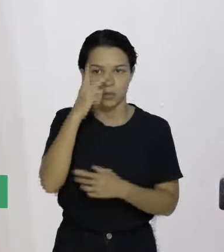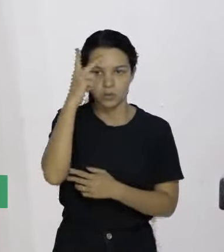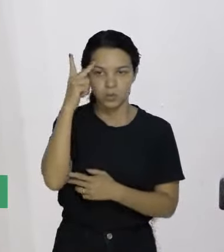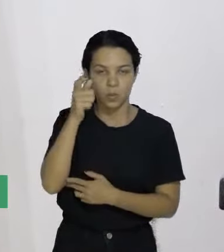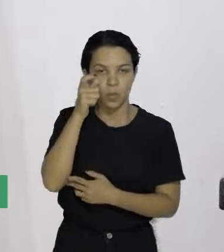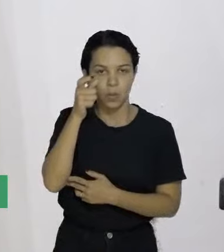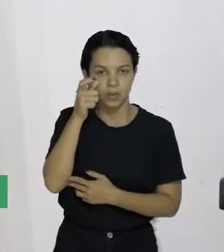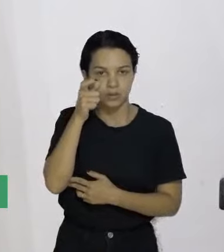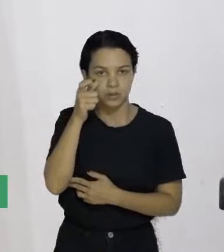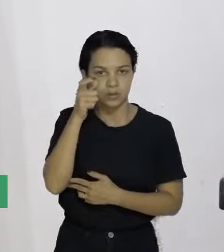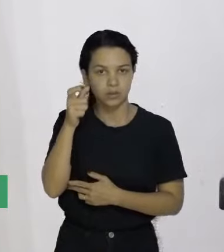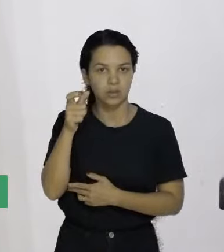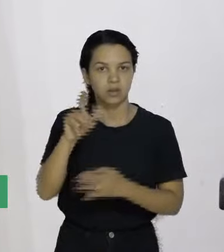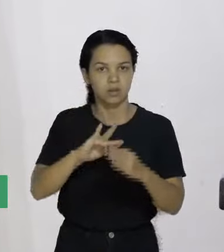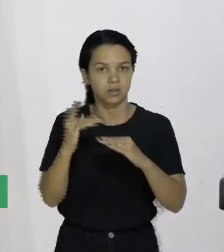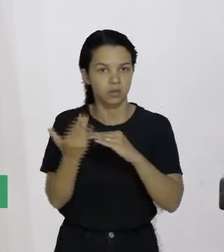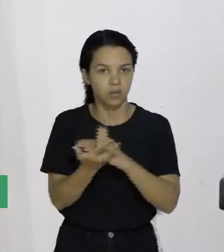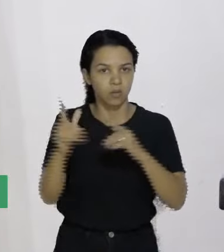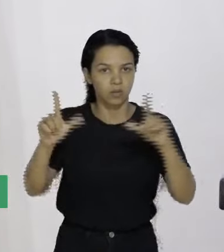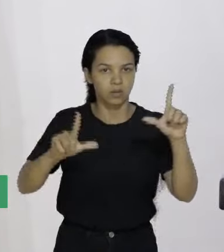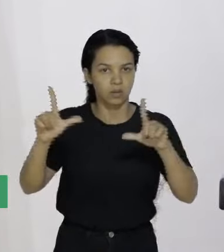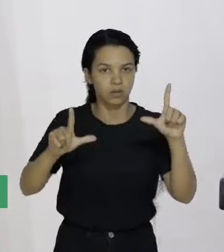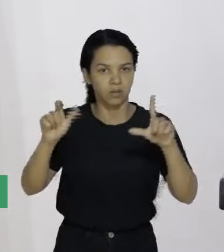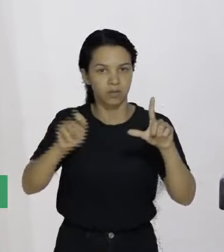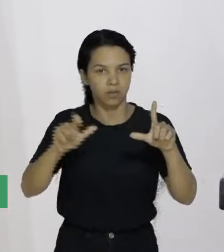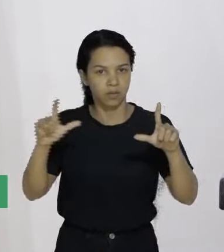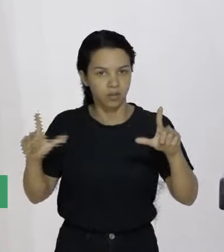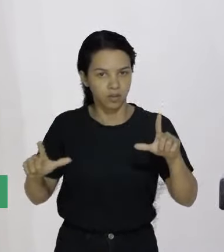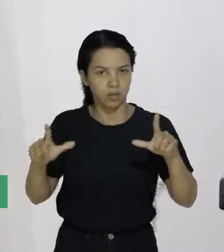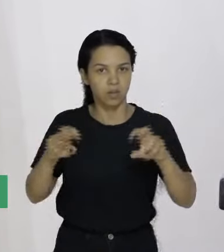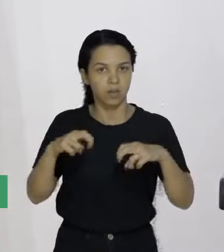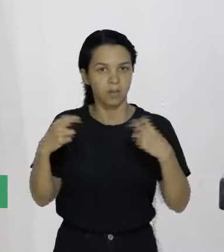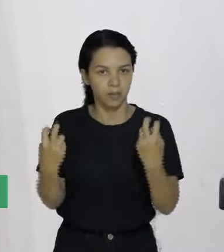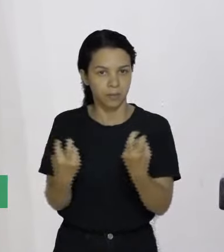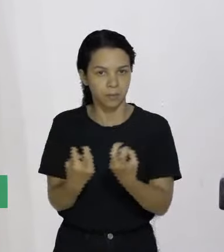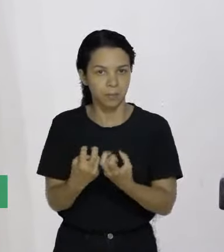assistem através da rede social da TV na nossa plenária